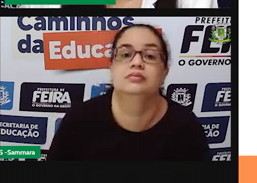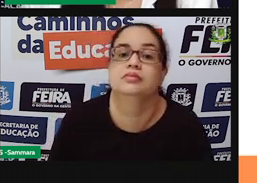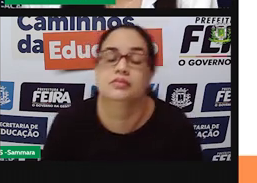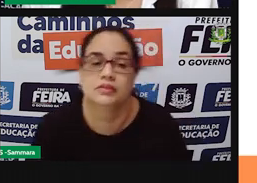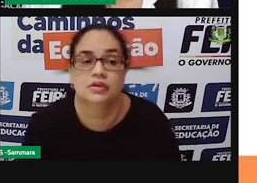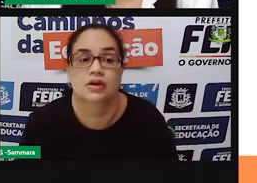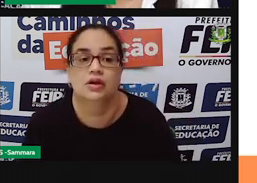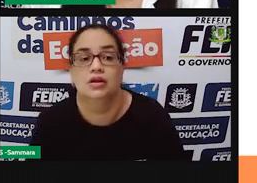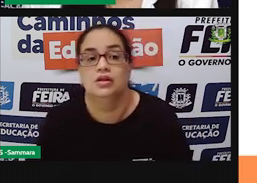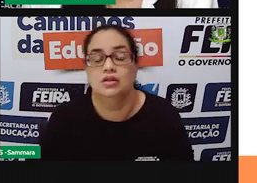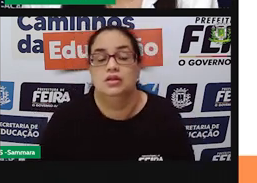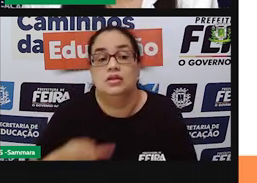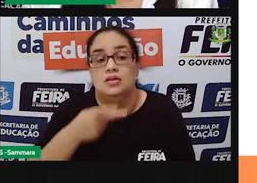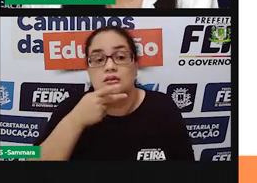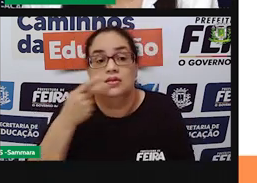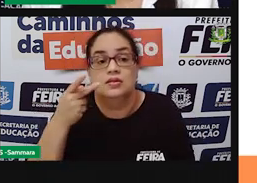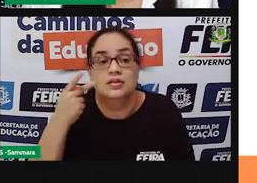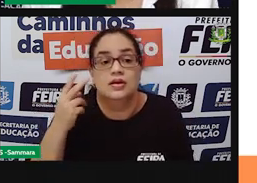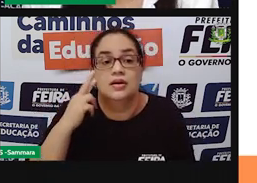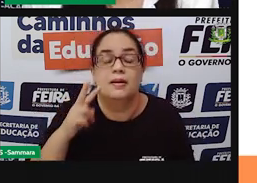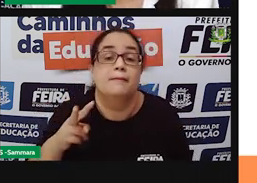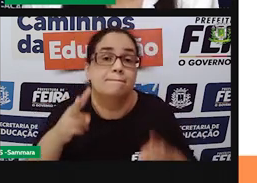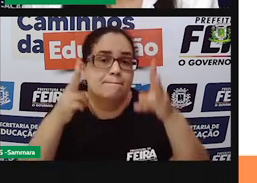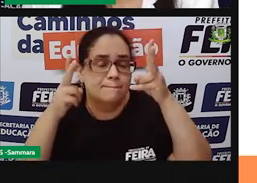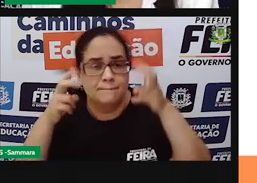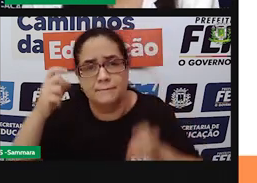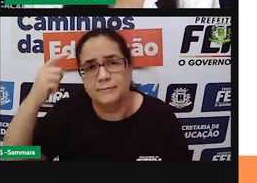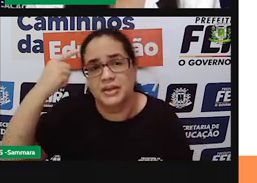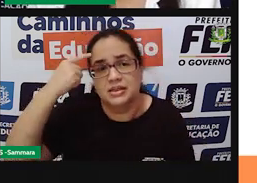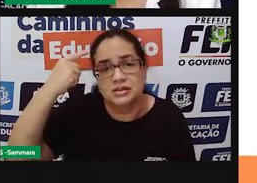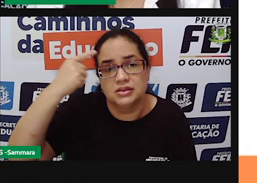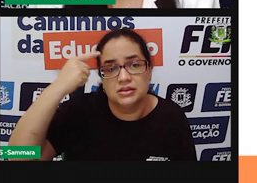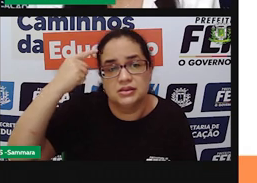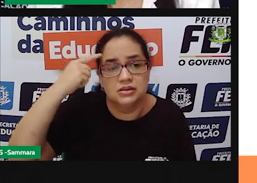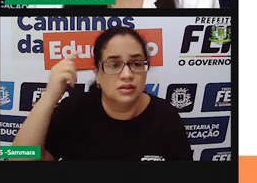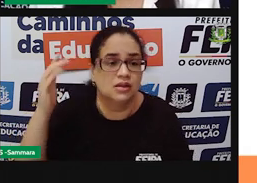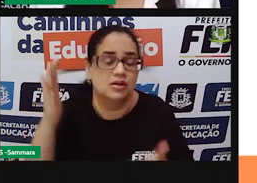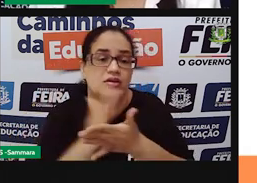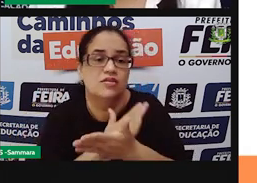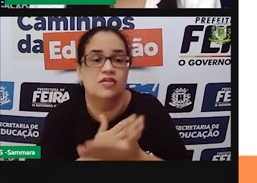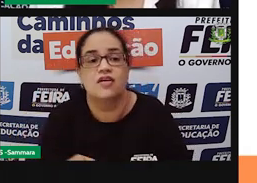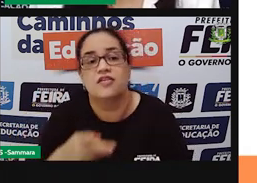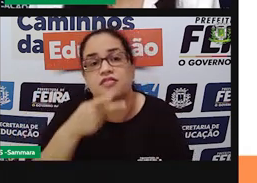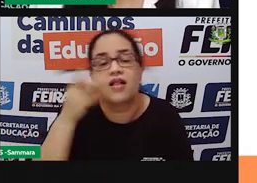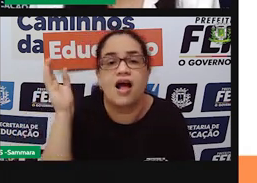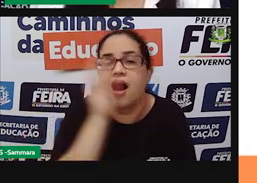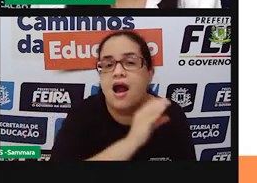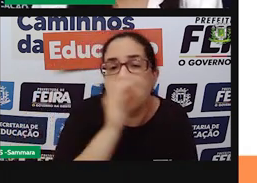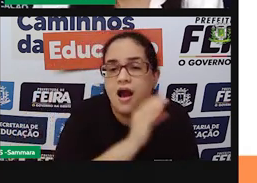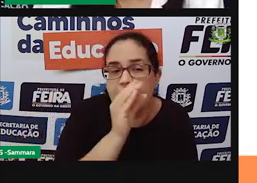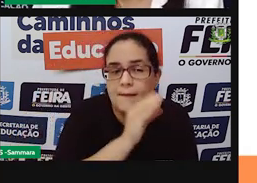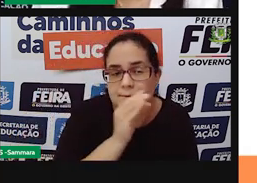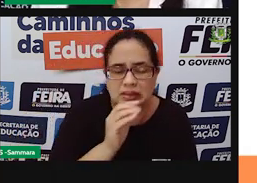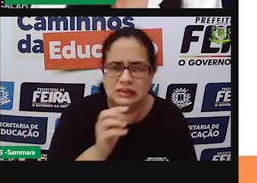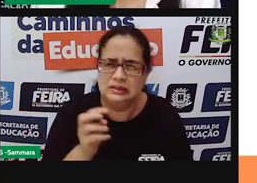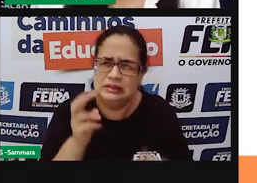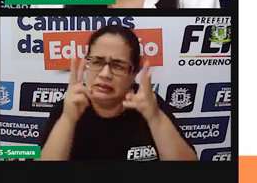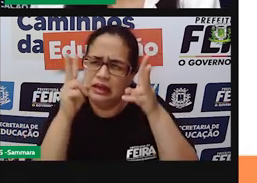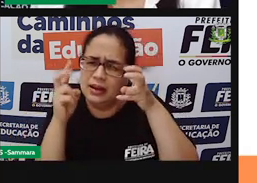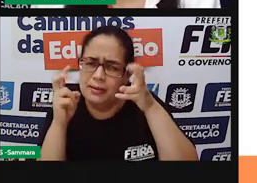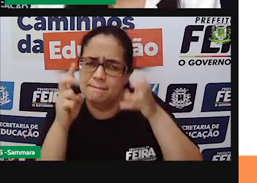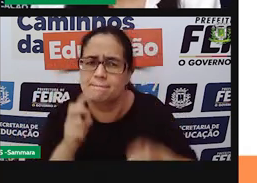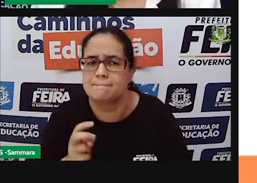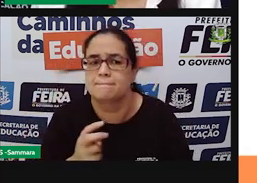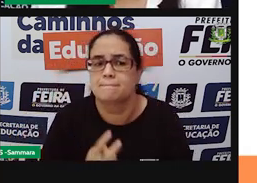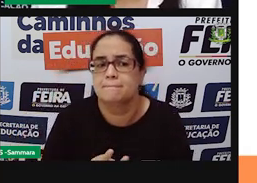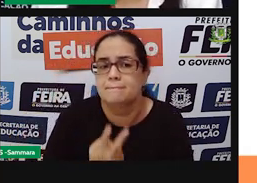E aí, tem algumas questões para a gente pensar, né? Às vezes, quando a gente fala rápido, a gente já tem até a impressão de que